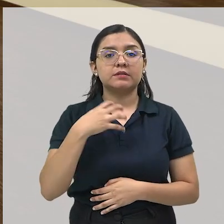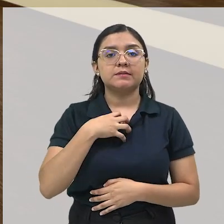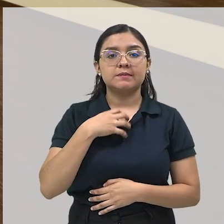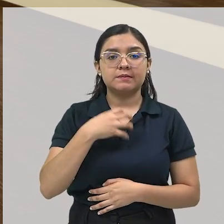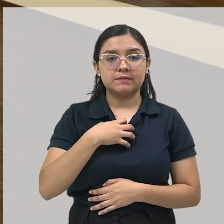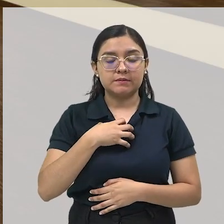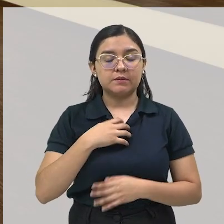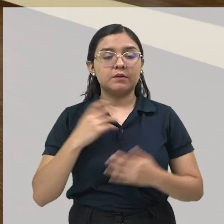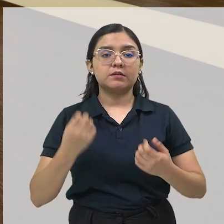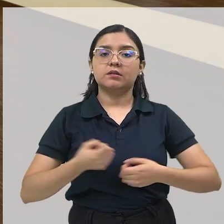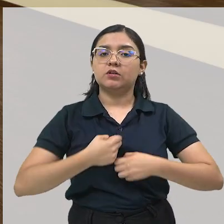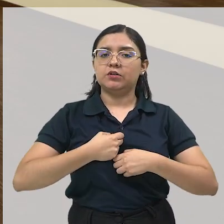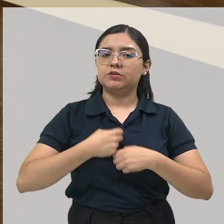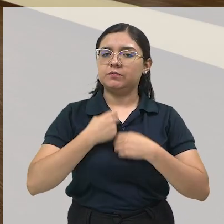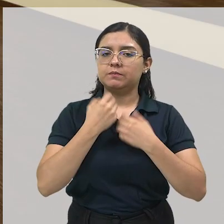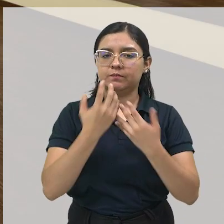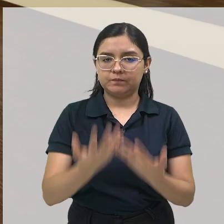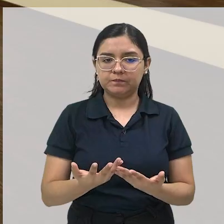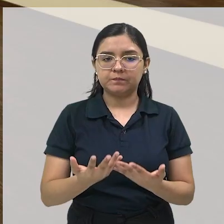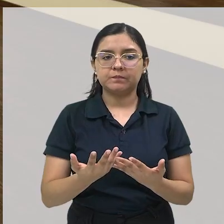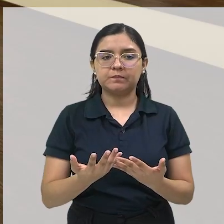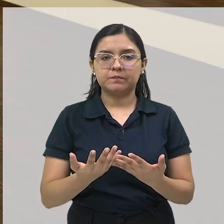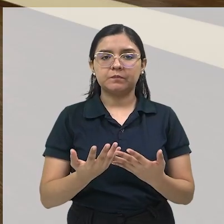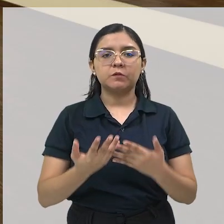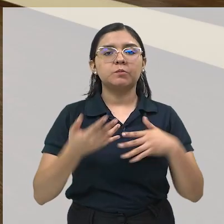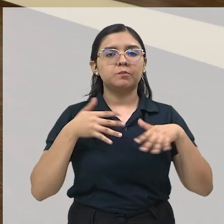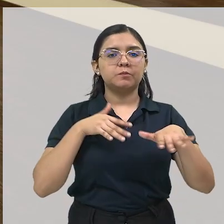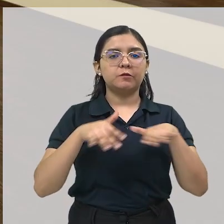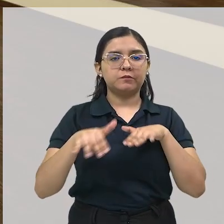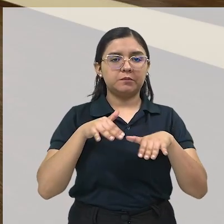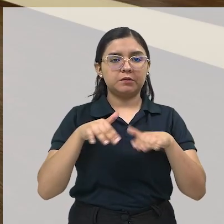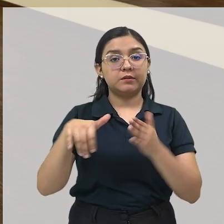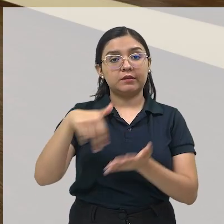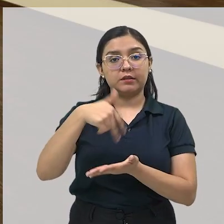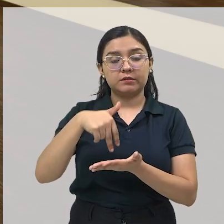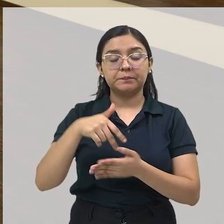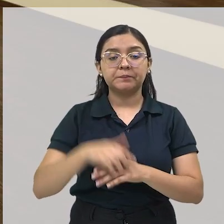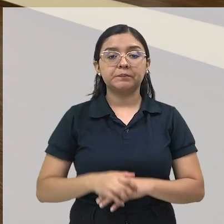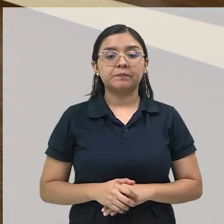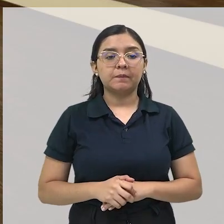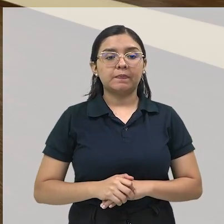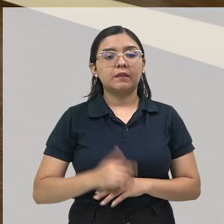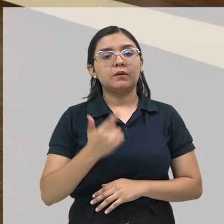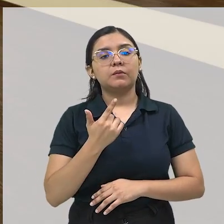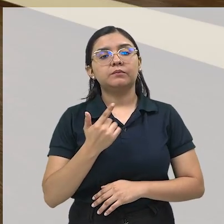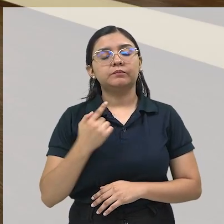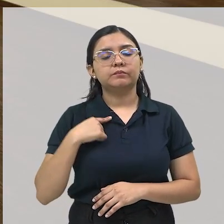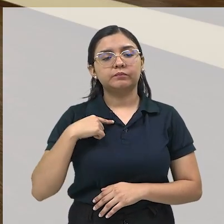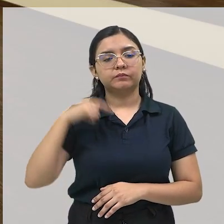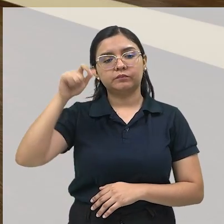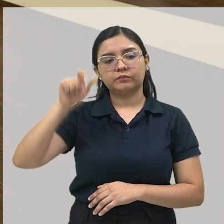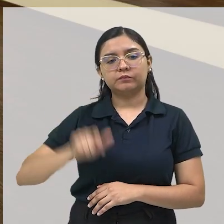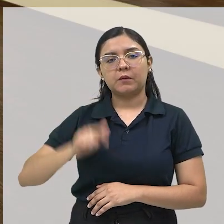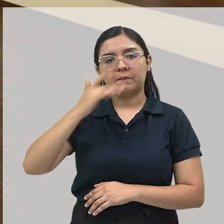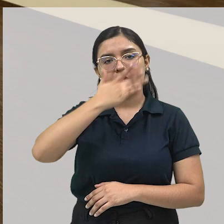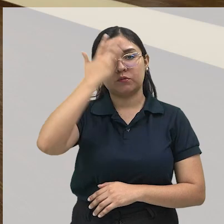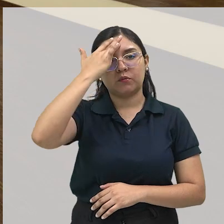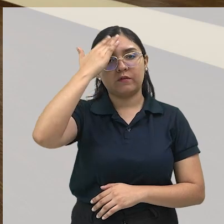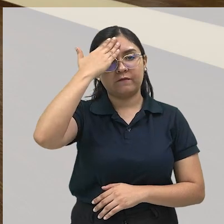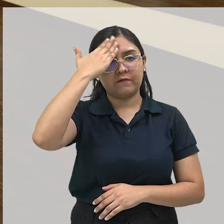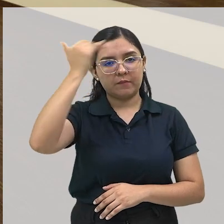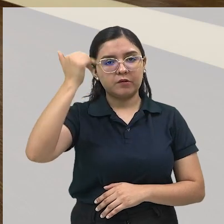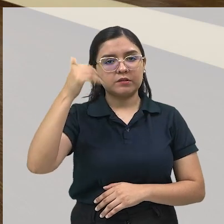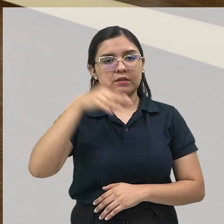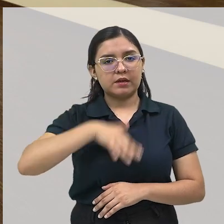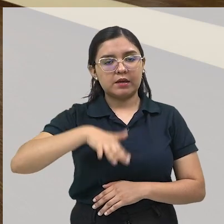essa expressividade dentro da sua movimentação. E uma das percussoras da dança moderna no mundo foi